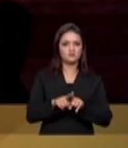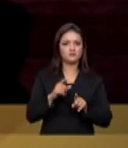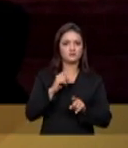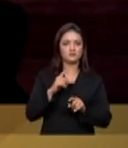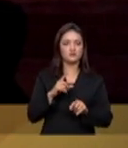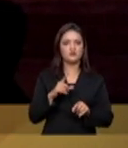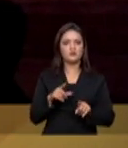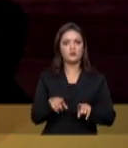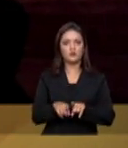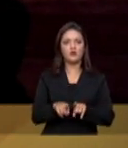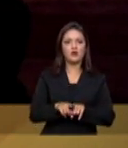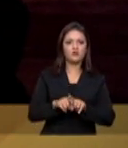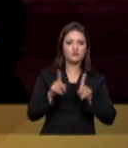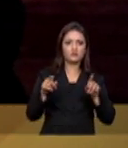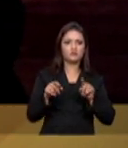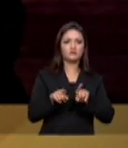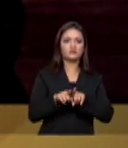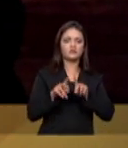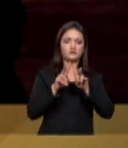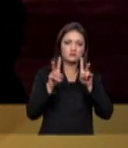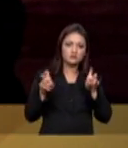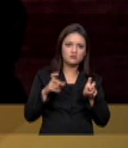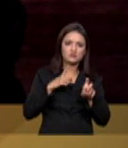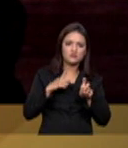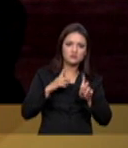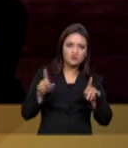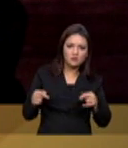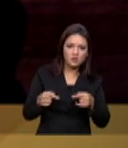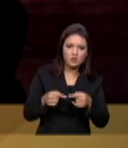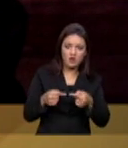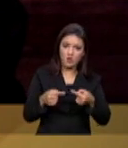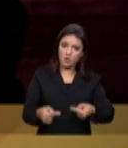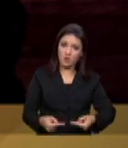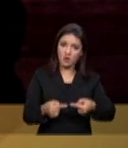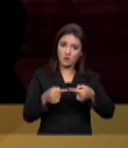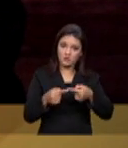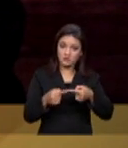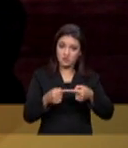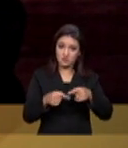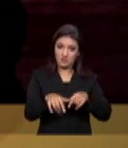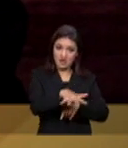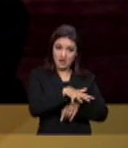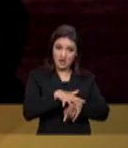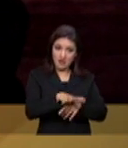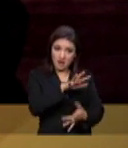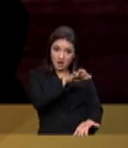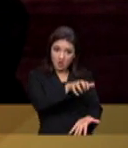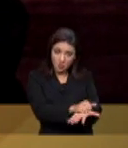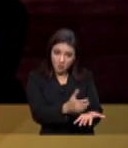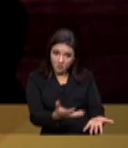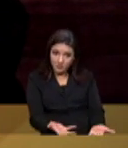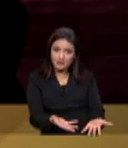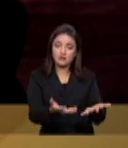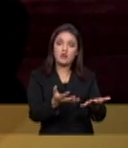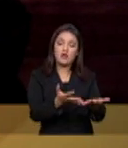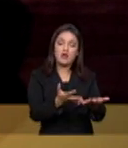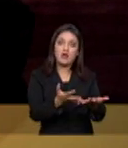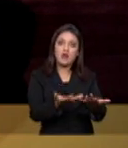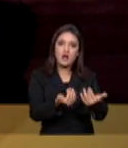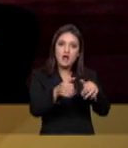relativa compatibilidade entre a ocupação tradicional indígena segundo e